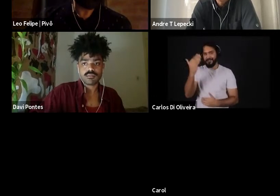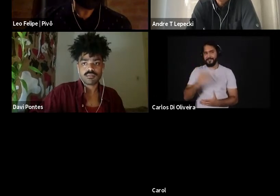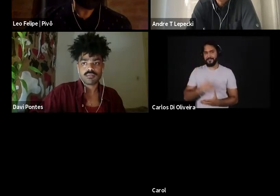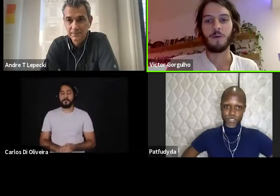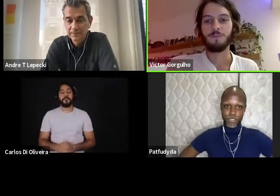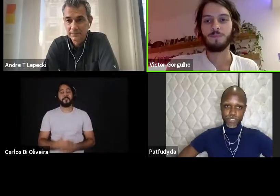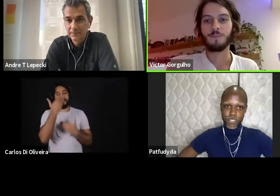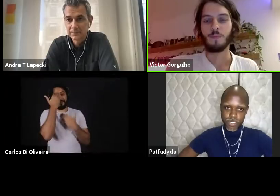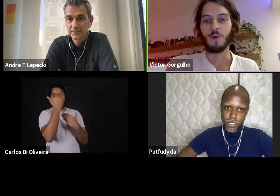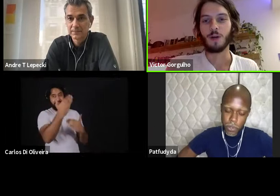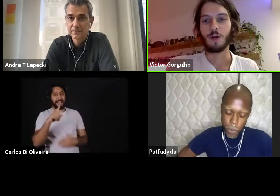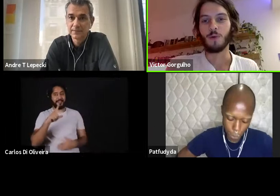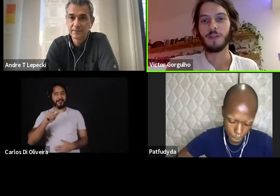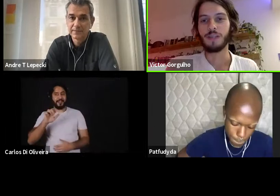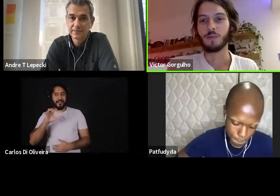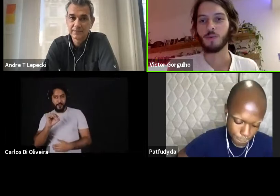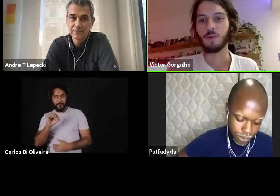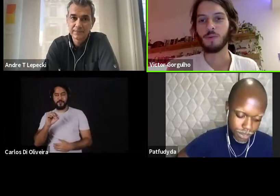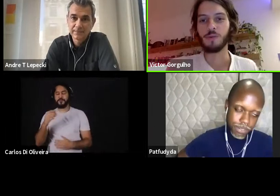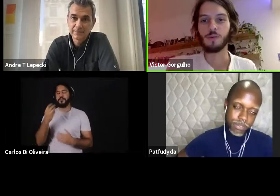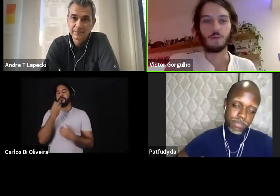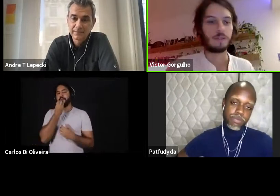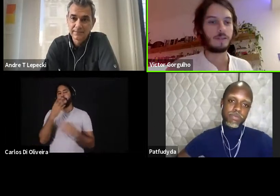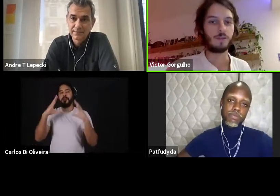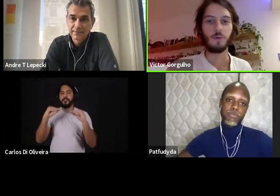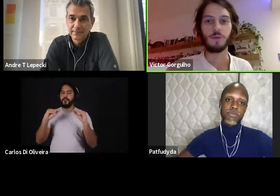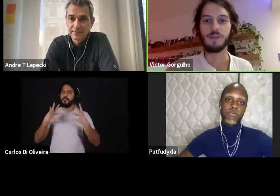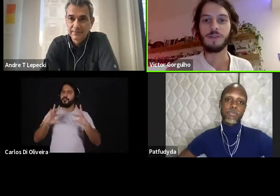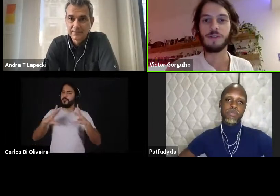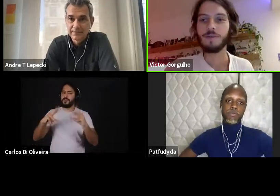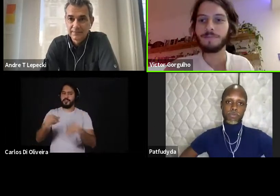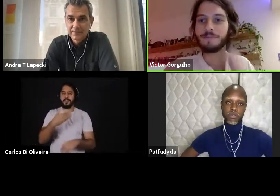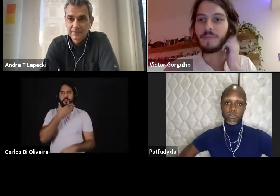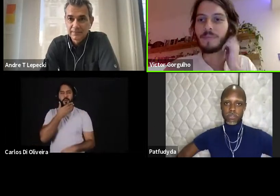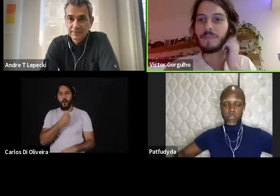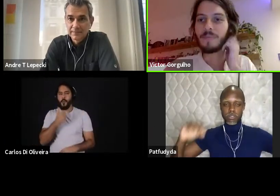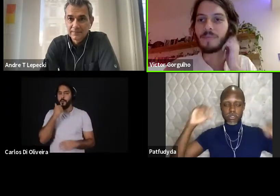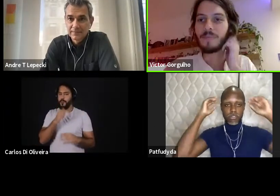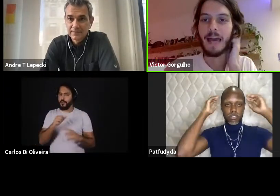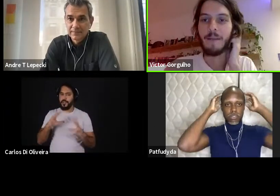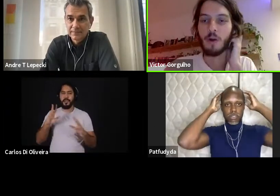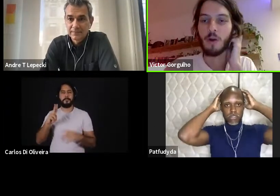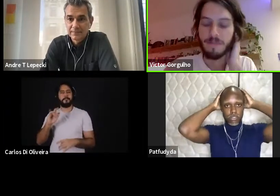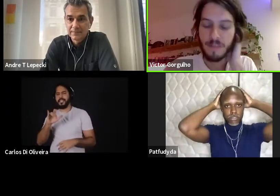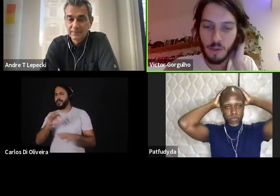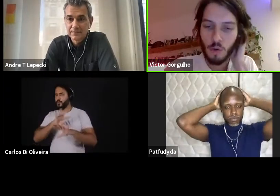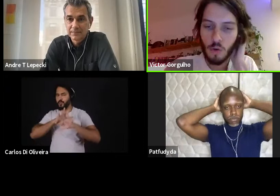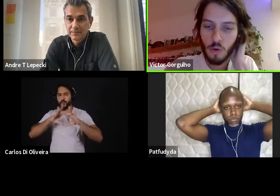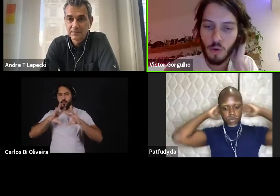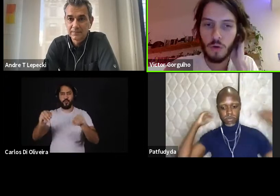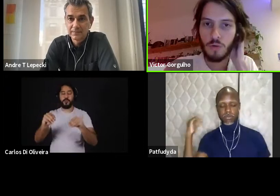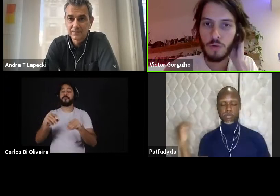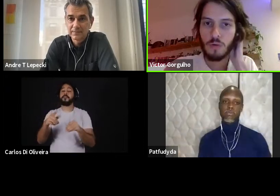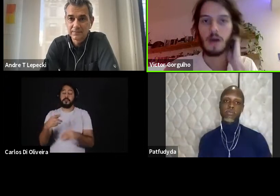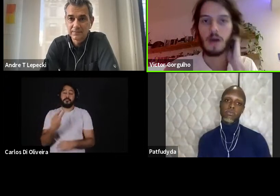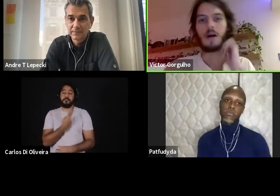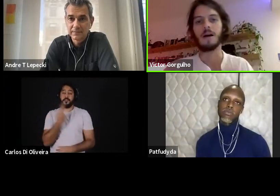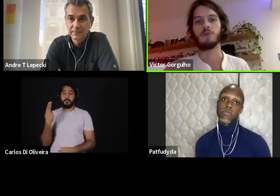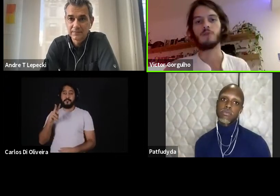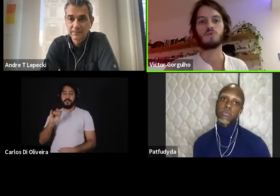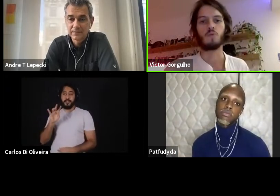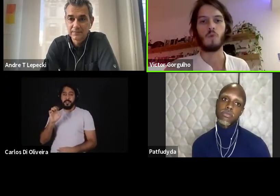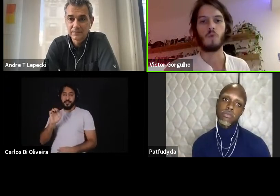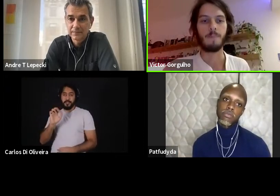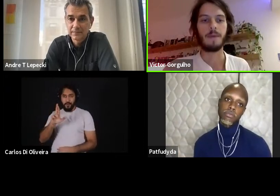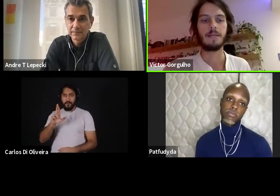Obrigado, Léo. Boa noite a todos, todas, todes. Meu nome é Vitor Gorgulho.